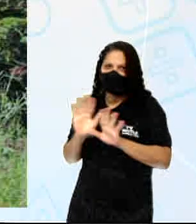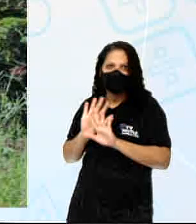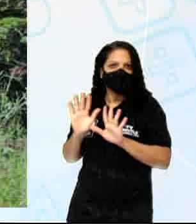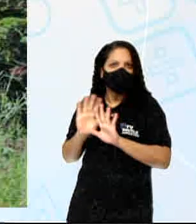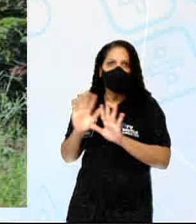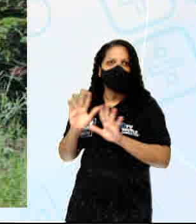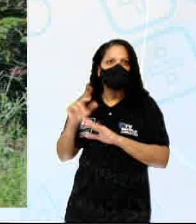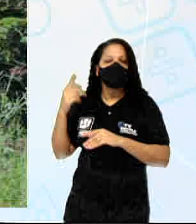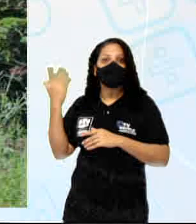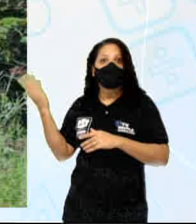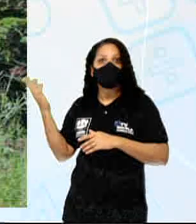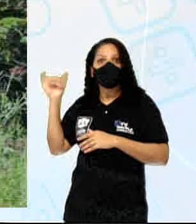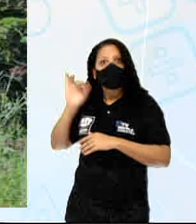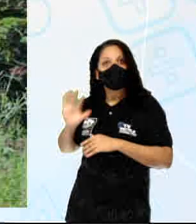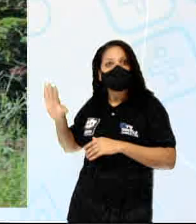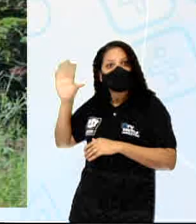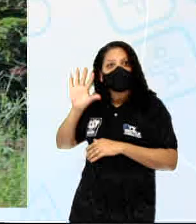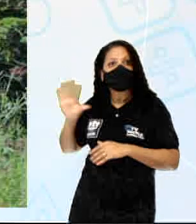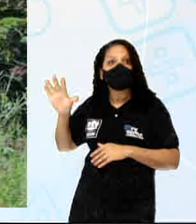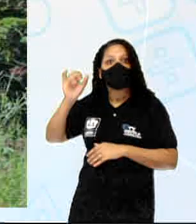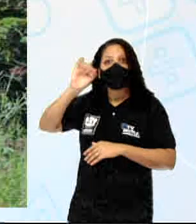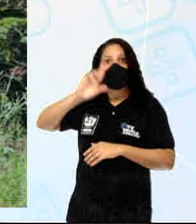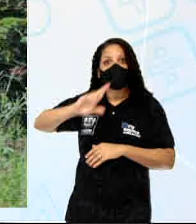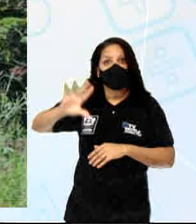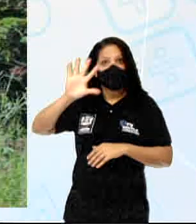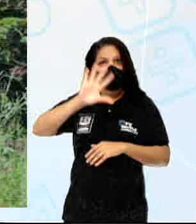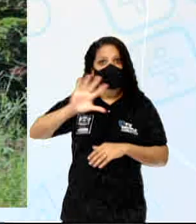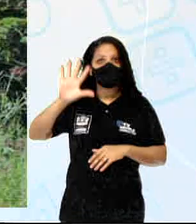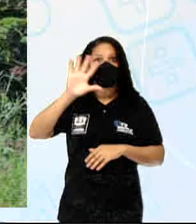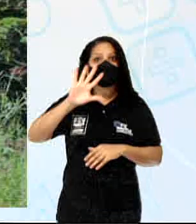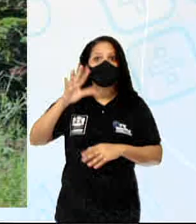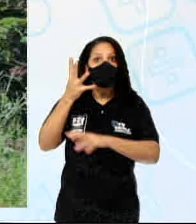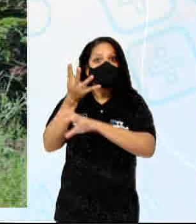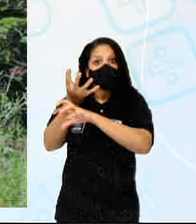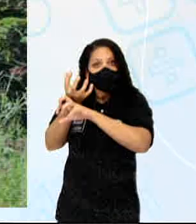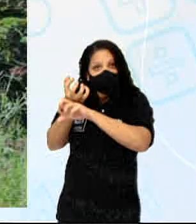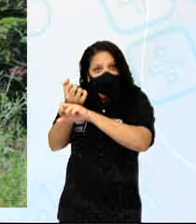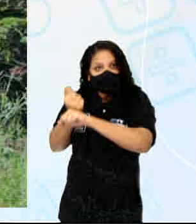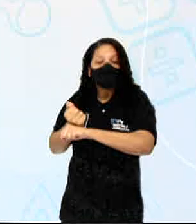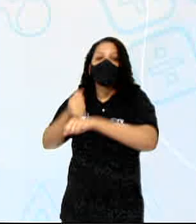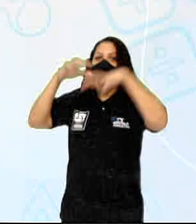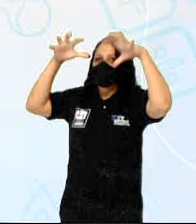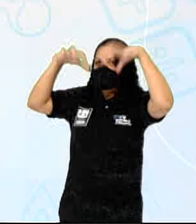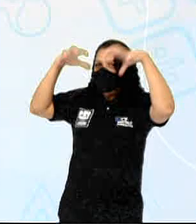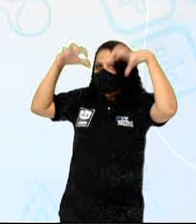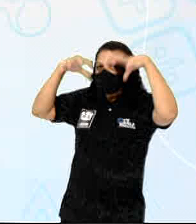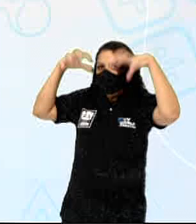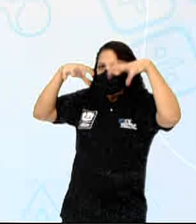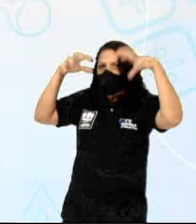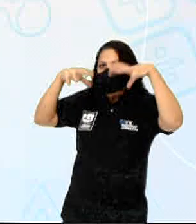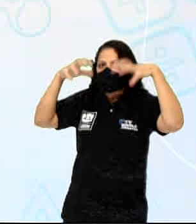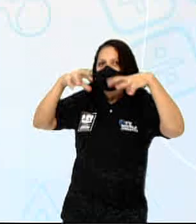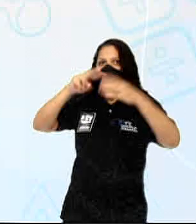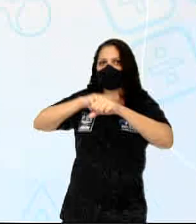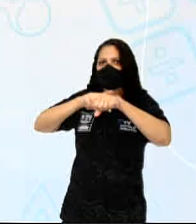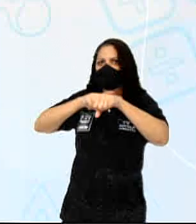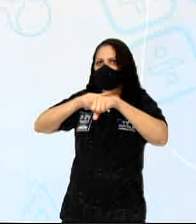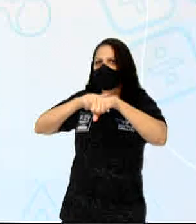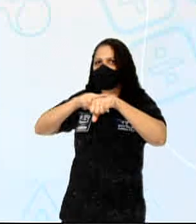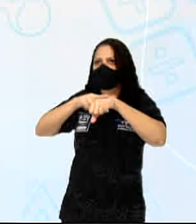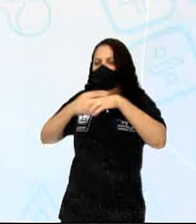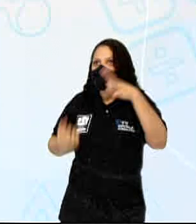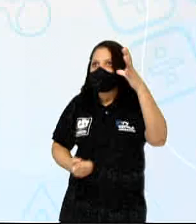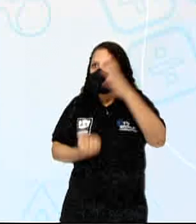sertaneja. E quando chove, a vida prospera nessa região. Por isso que eu digo que a